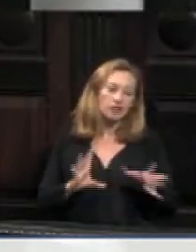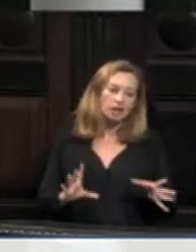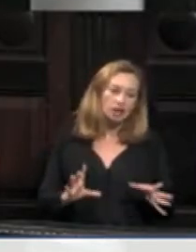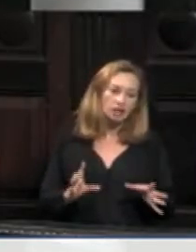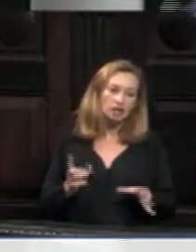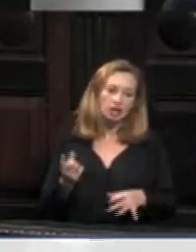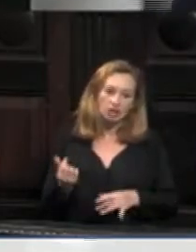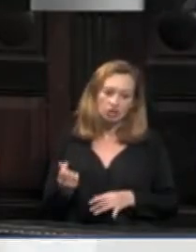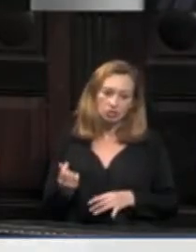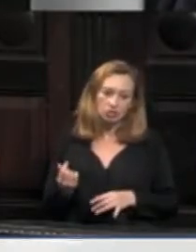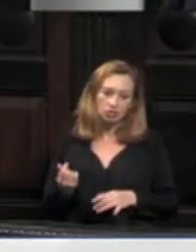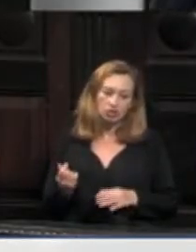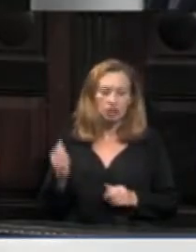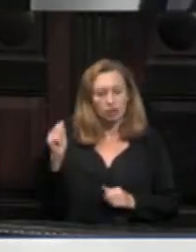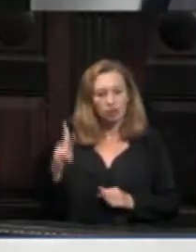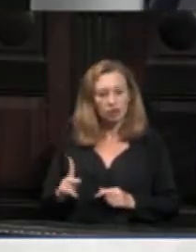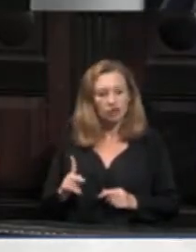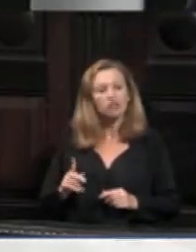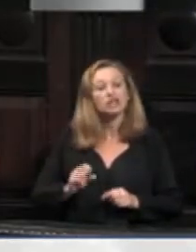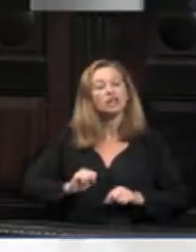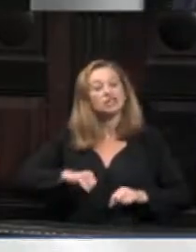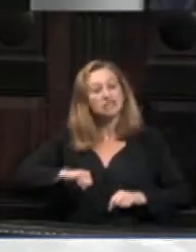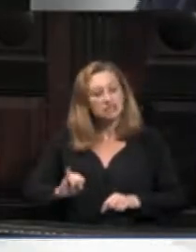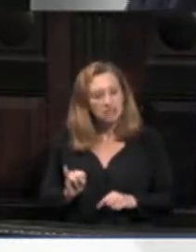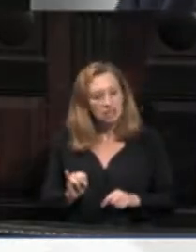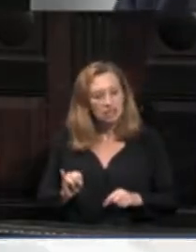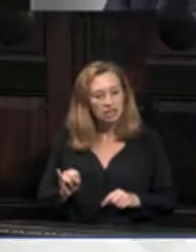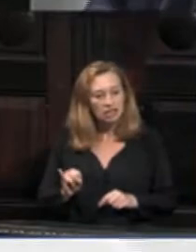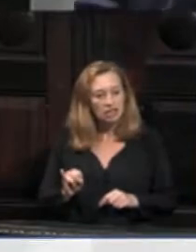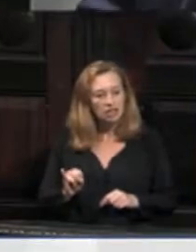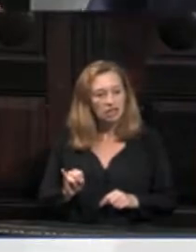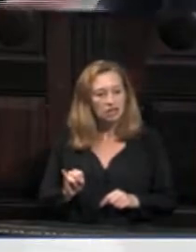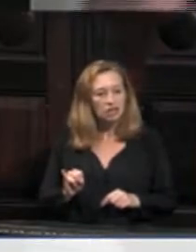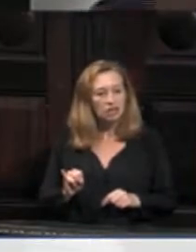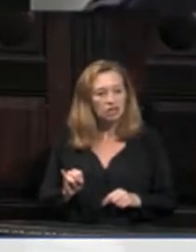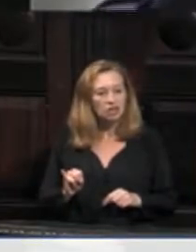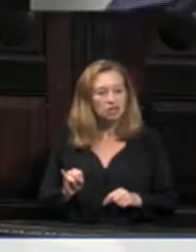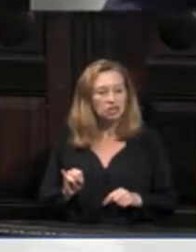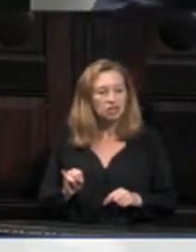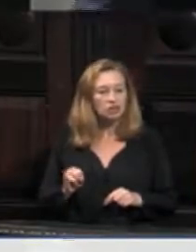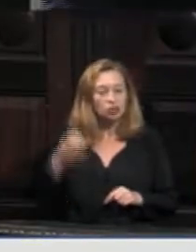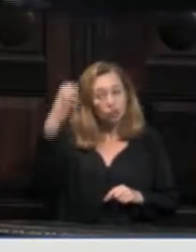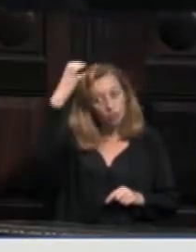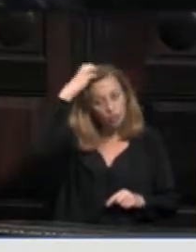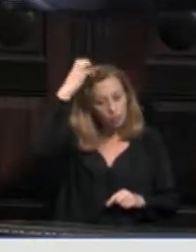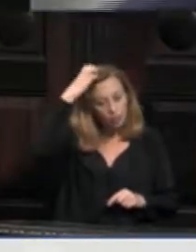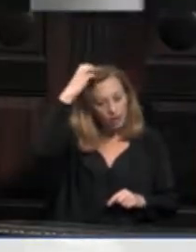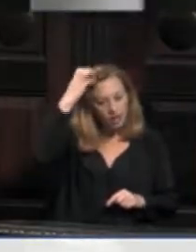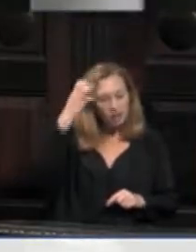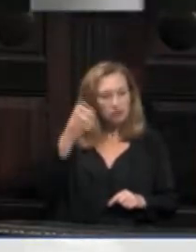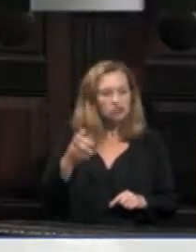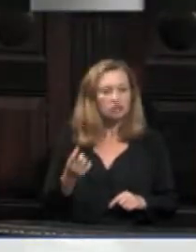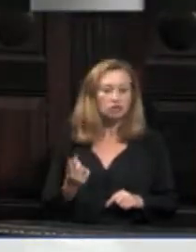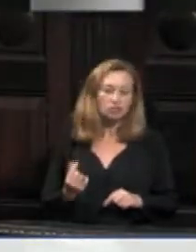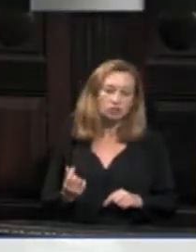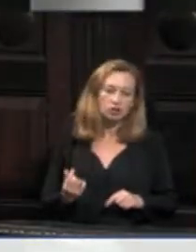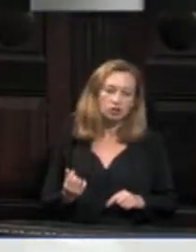automaticamente aprovadas. Se forem condenados, as contas